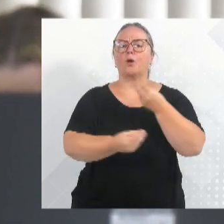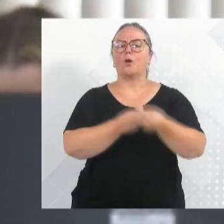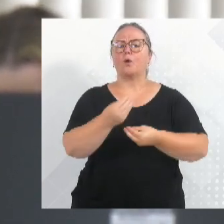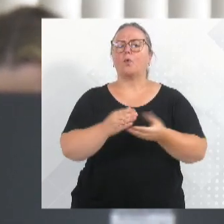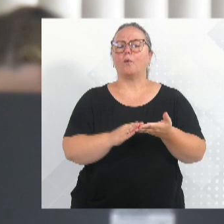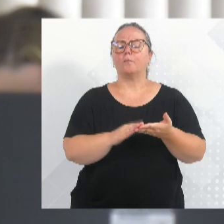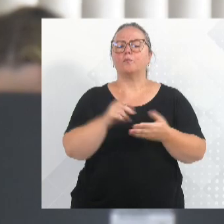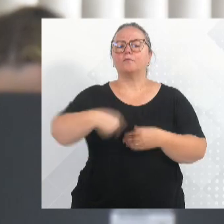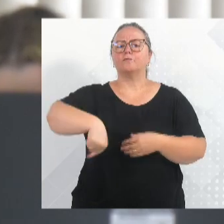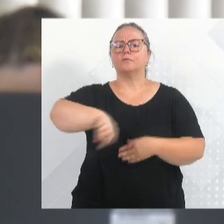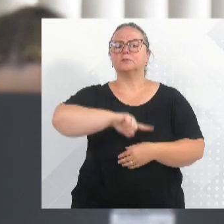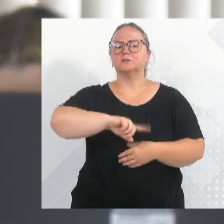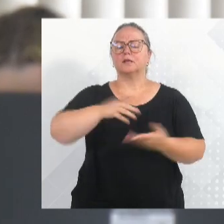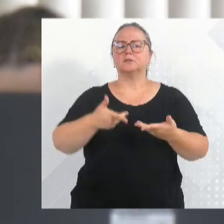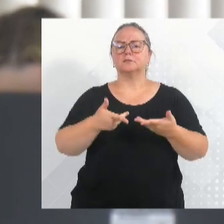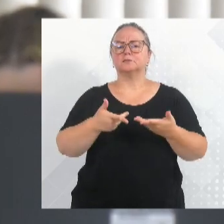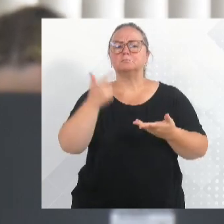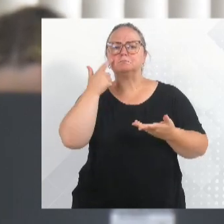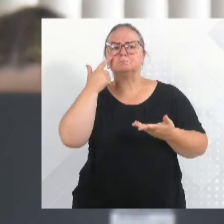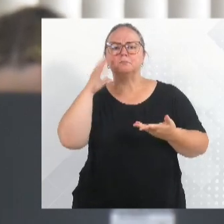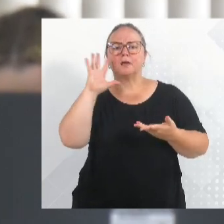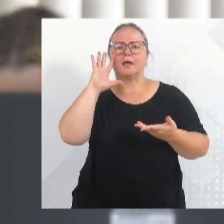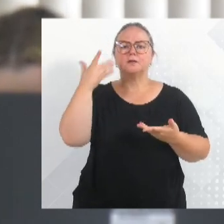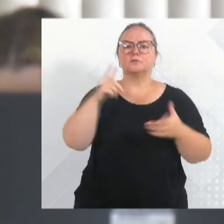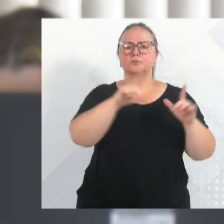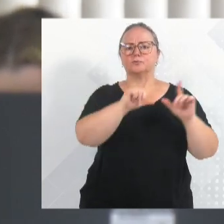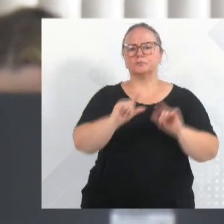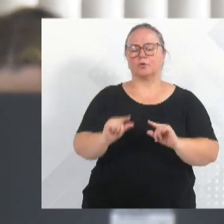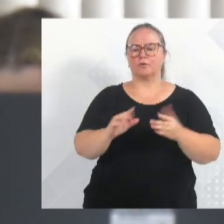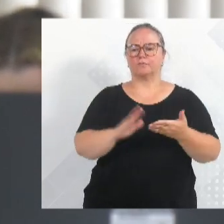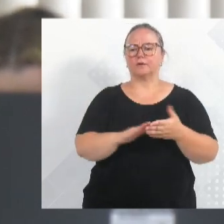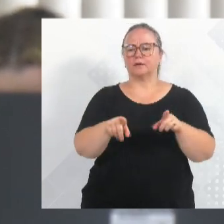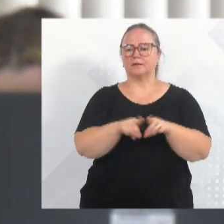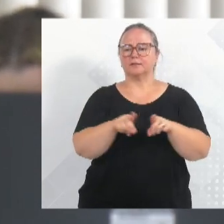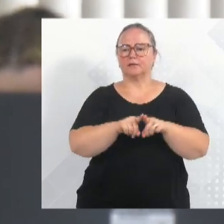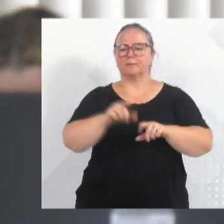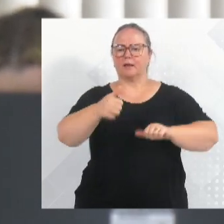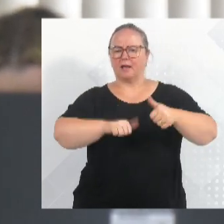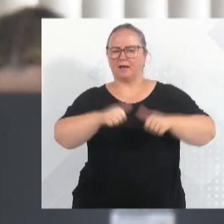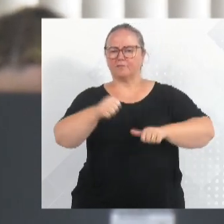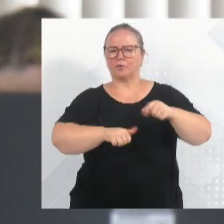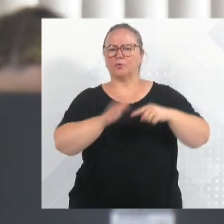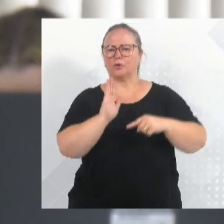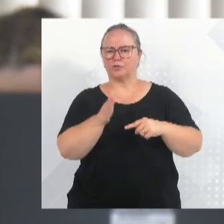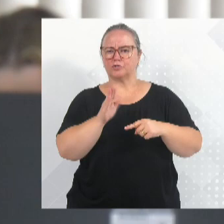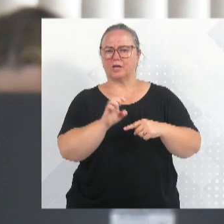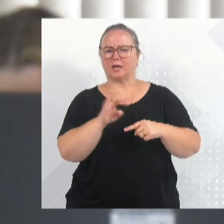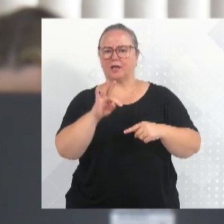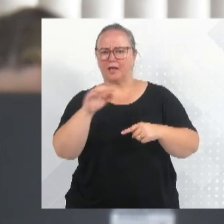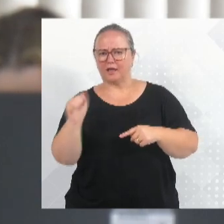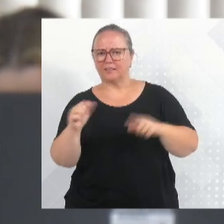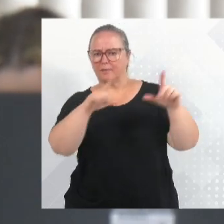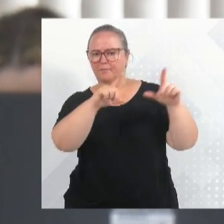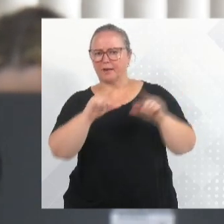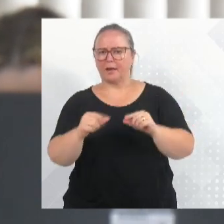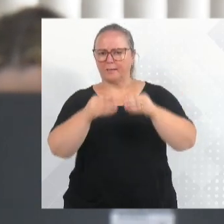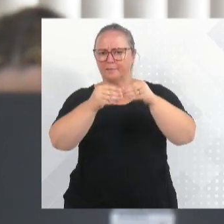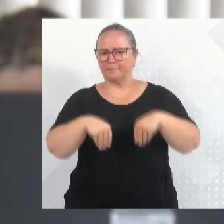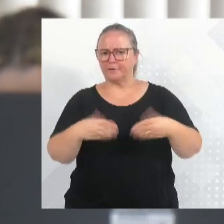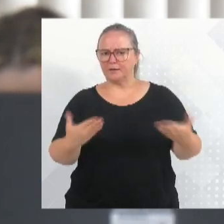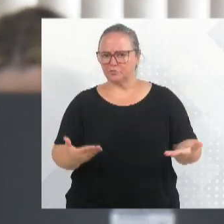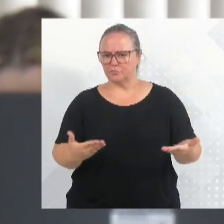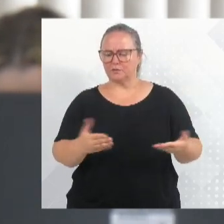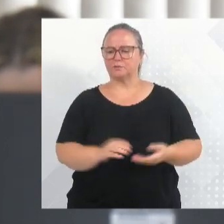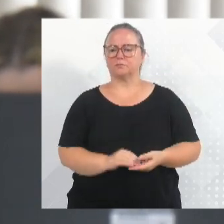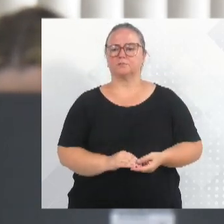impactos? Essa é a primeira pergunta. Segunda, foi avaliada a possibilidade de aquisições de dietas compactas para reduzir os prejuízos no abastecimento? Inclusive,